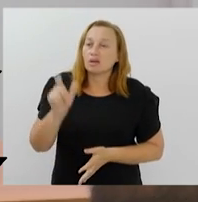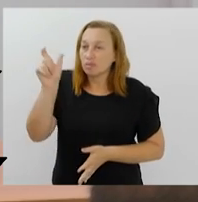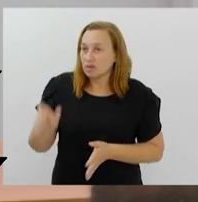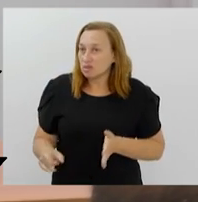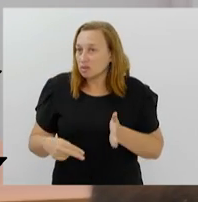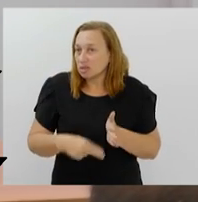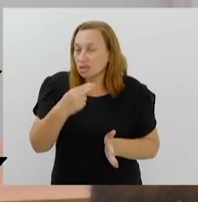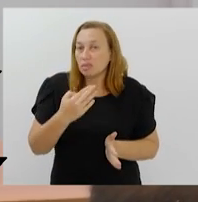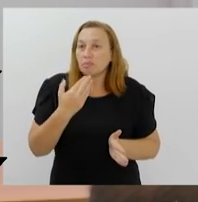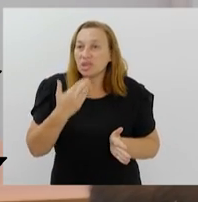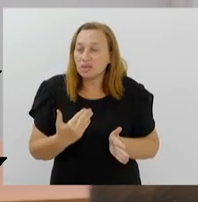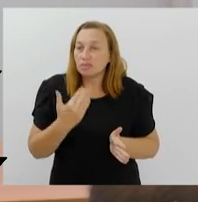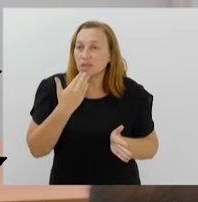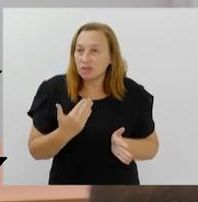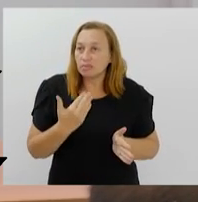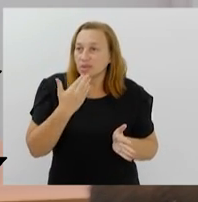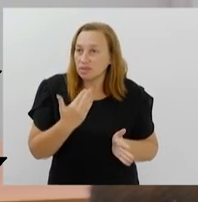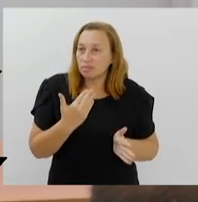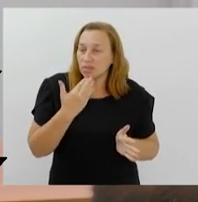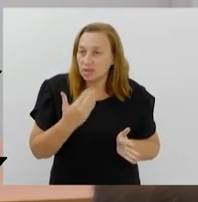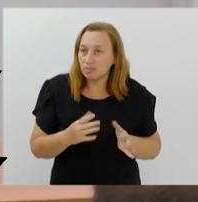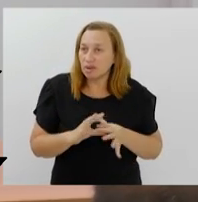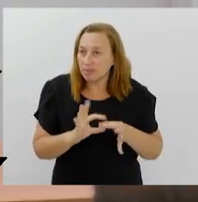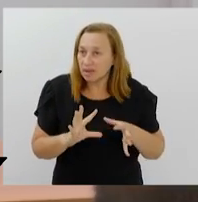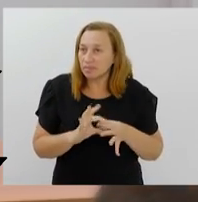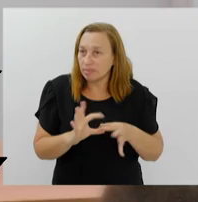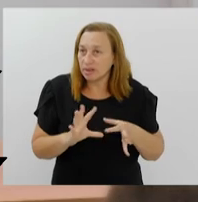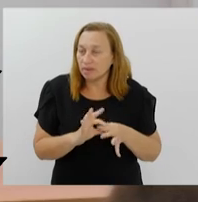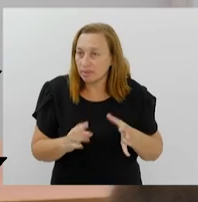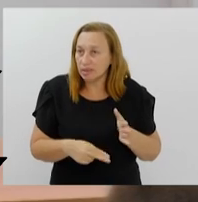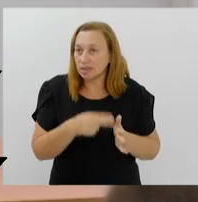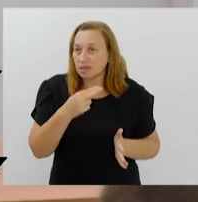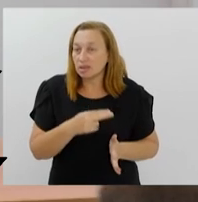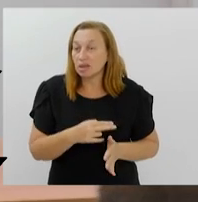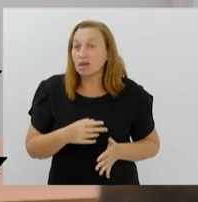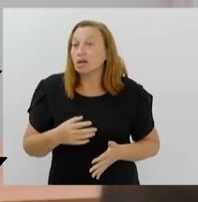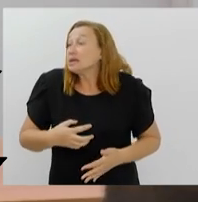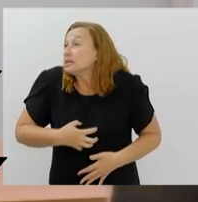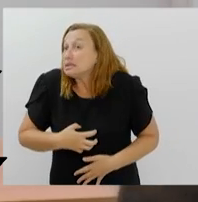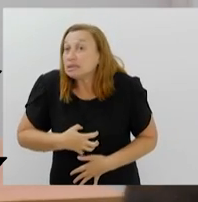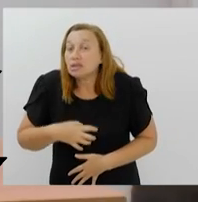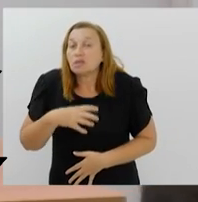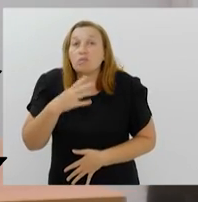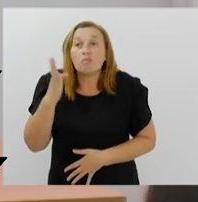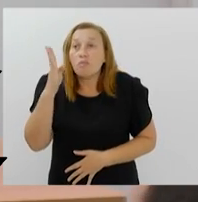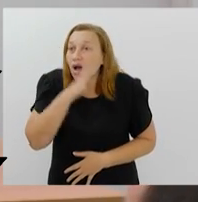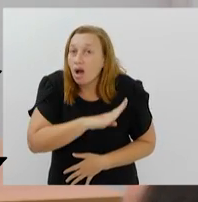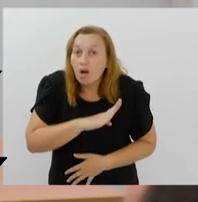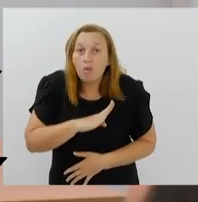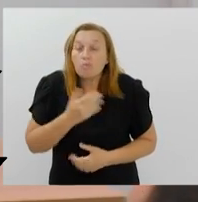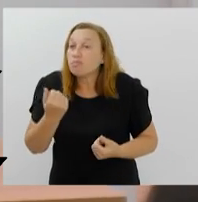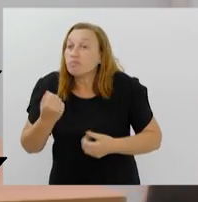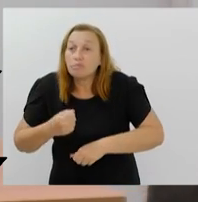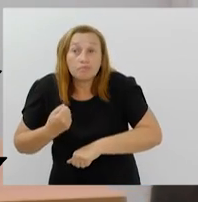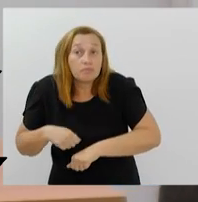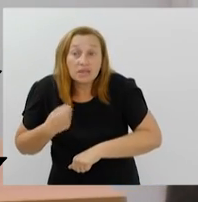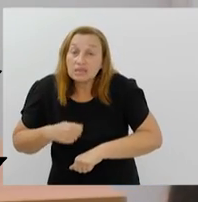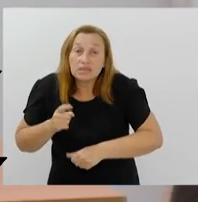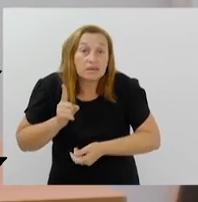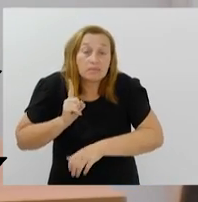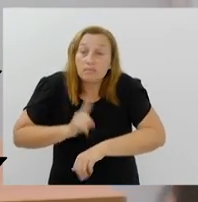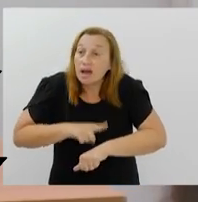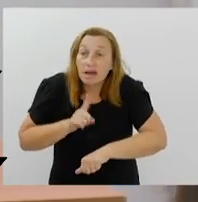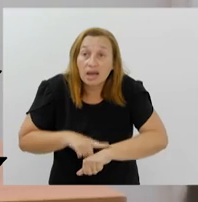pedindo autorização fica pedindo autorização mas a pessoa tá passando mal precisa marcar a cirurgia e